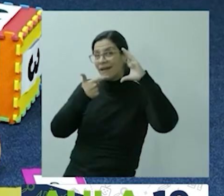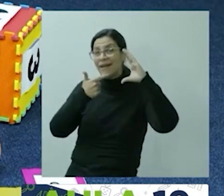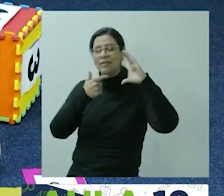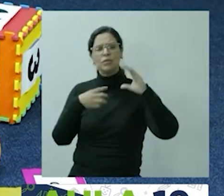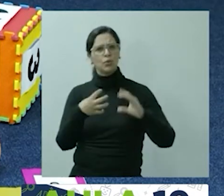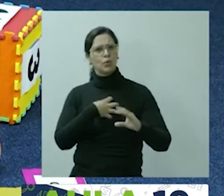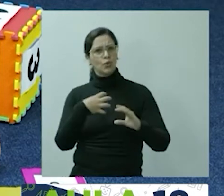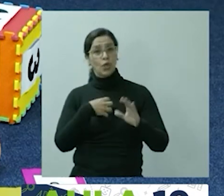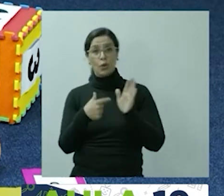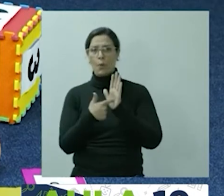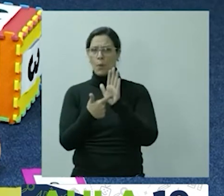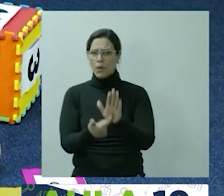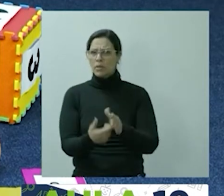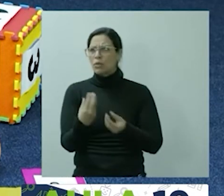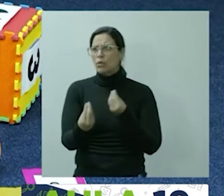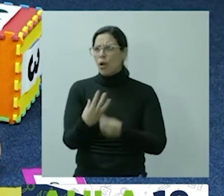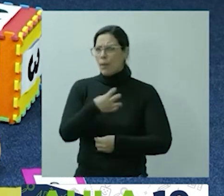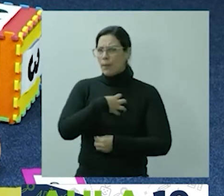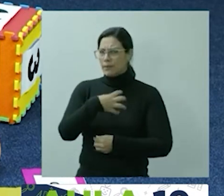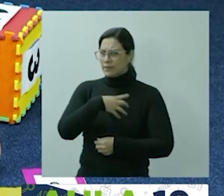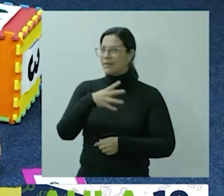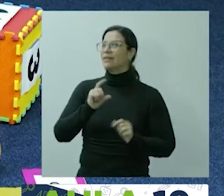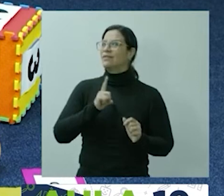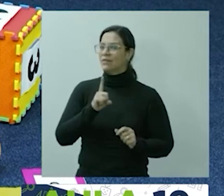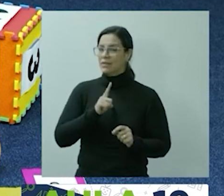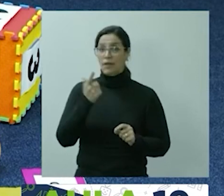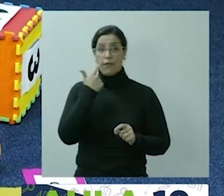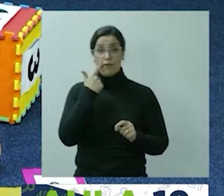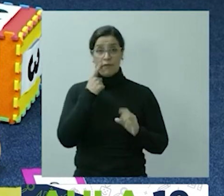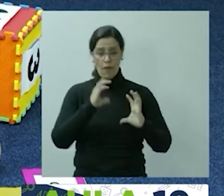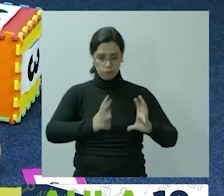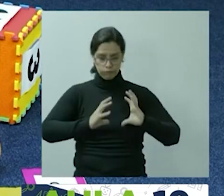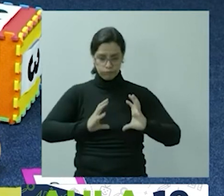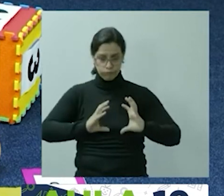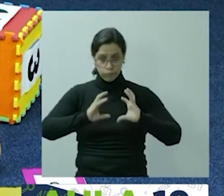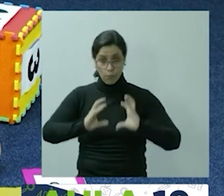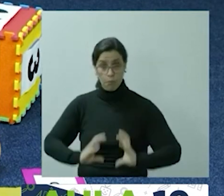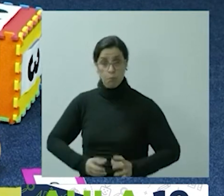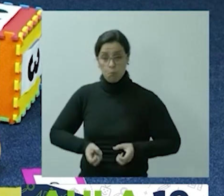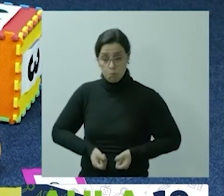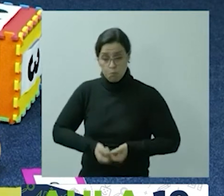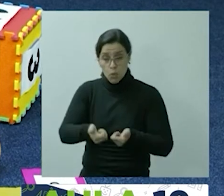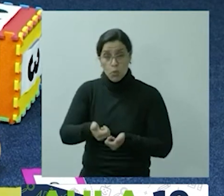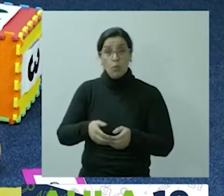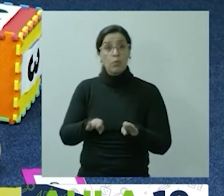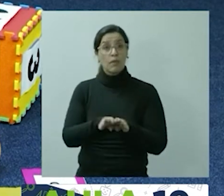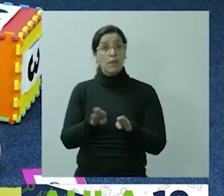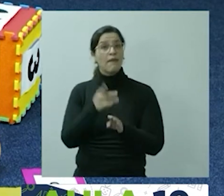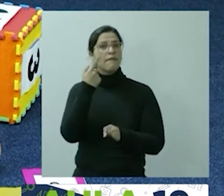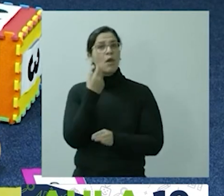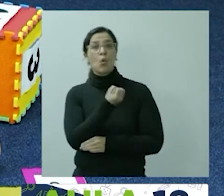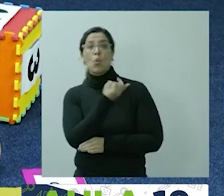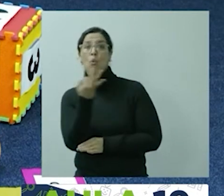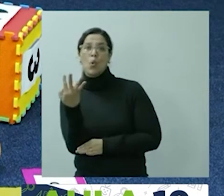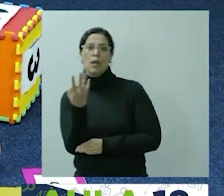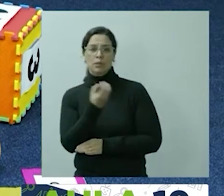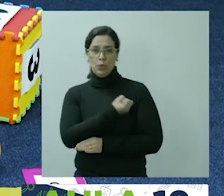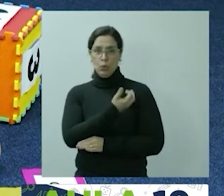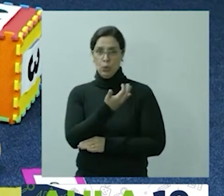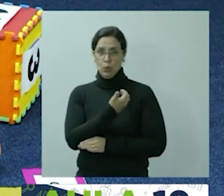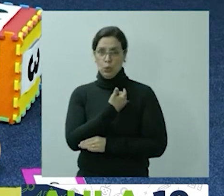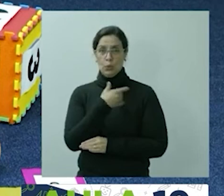carinha, demonstrando algum sentimento. Então eu vou jogar o dado e dependendo da casinha